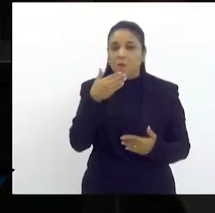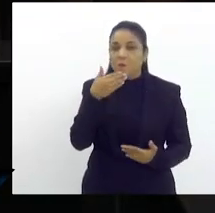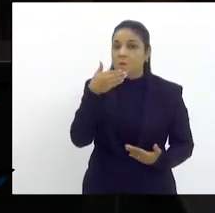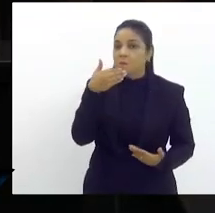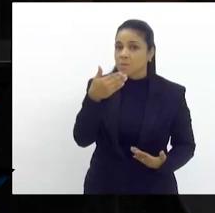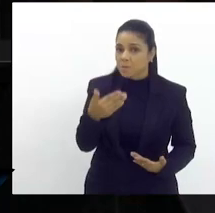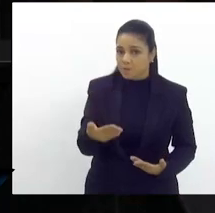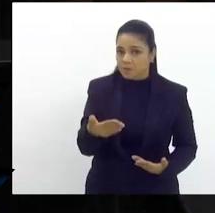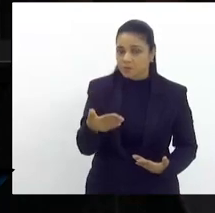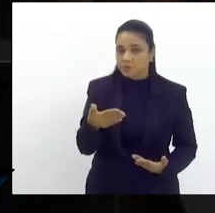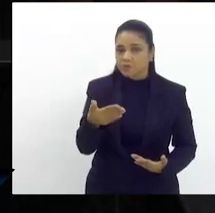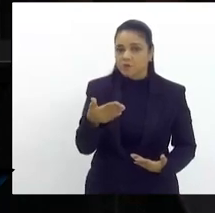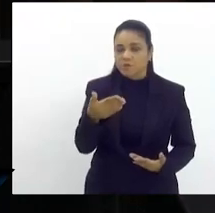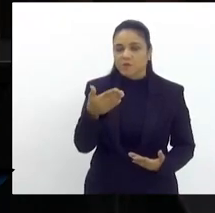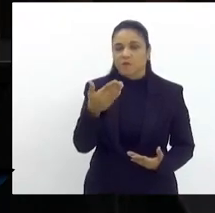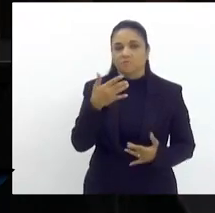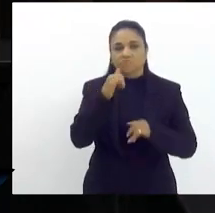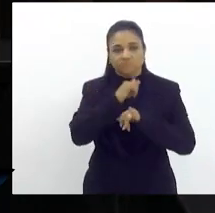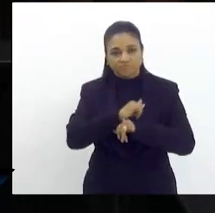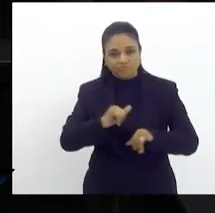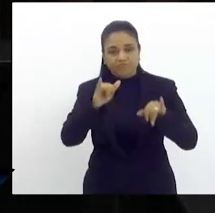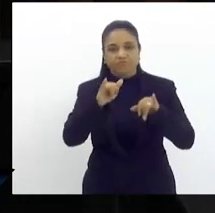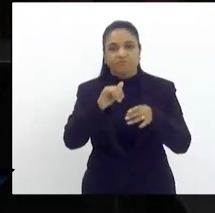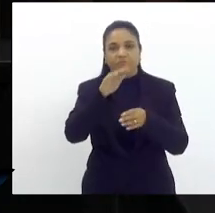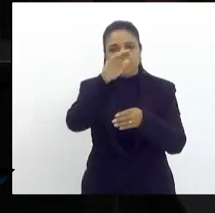para declarar voto